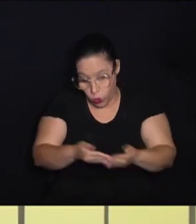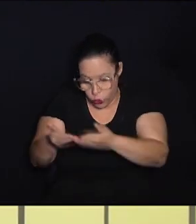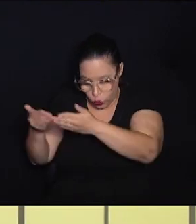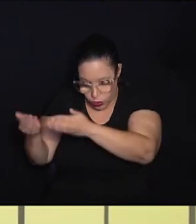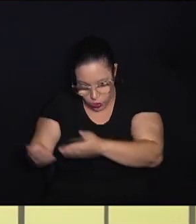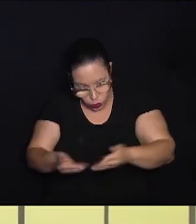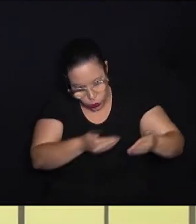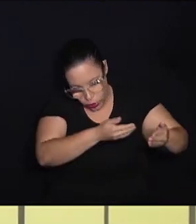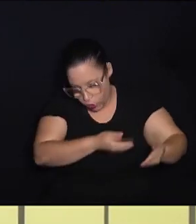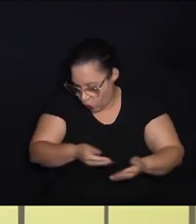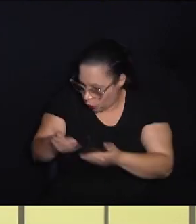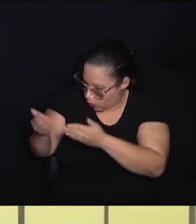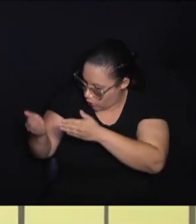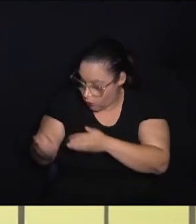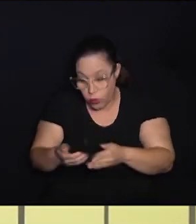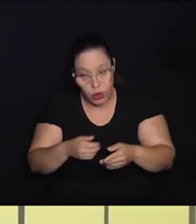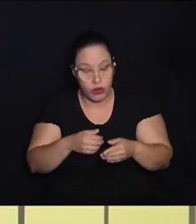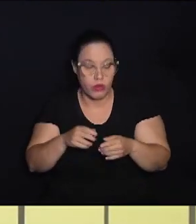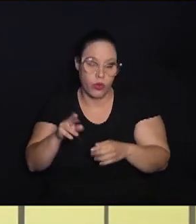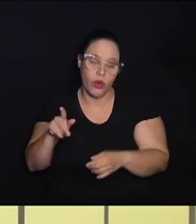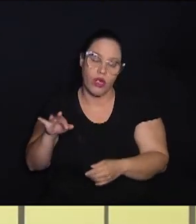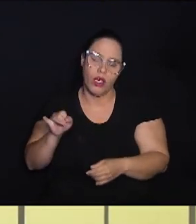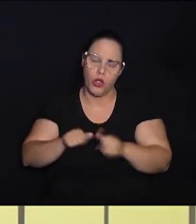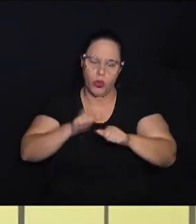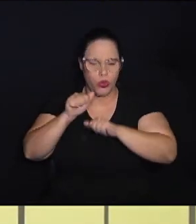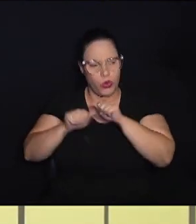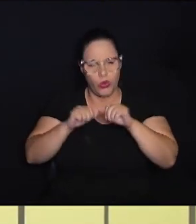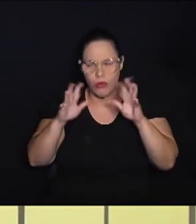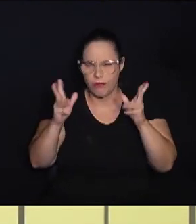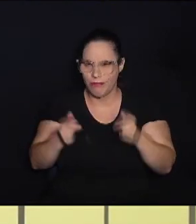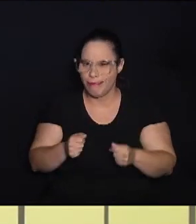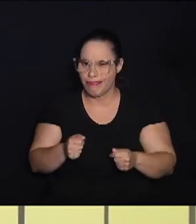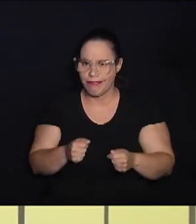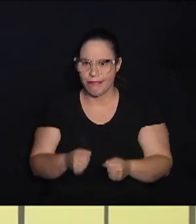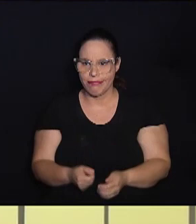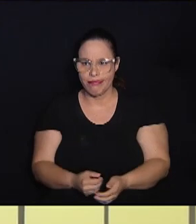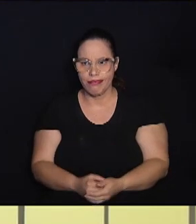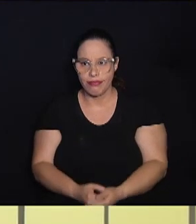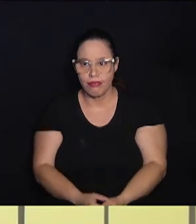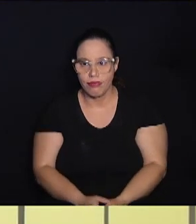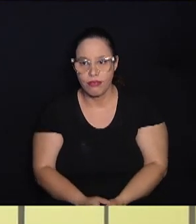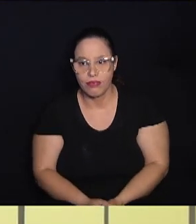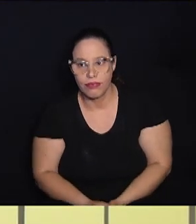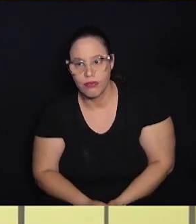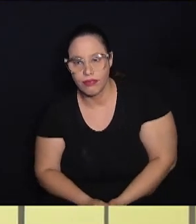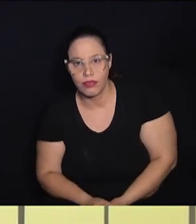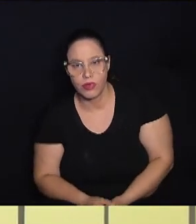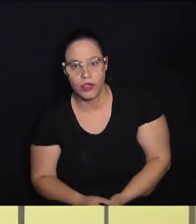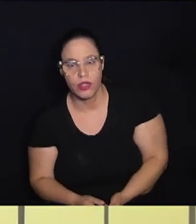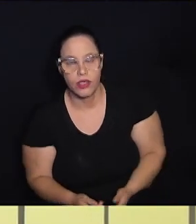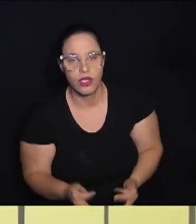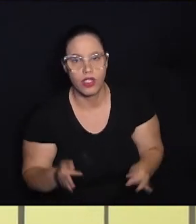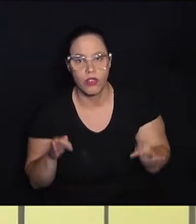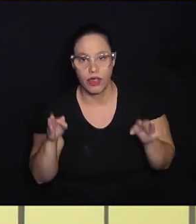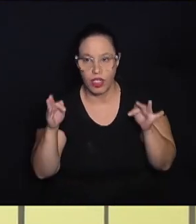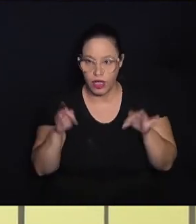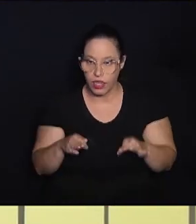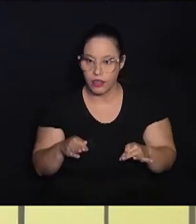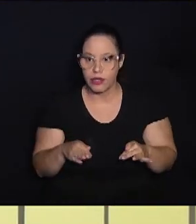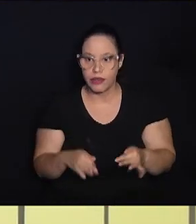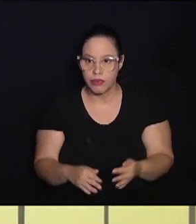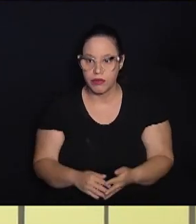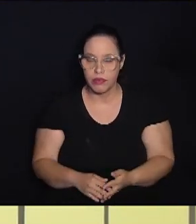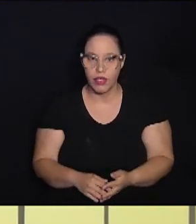do quadrinho muda completamente né do porque você consegue ter outras finalidades chegar em muito mais pessoas é é